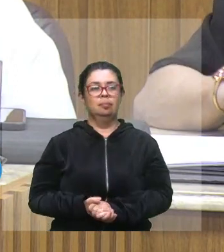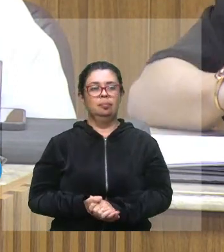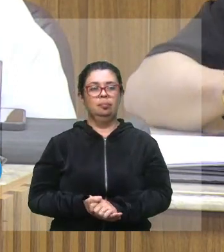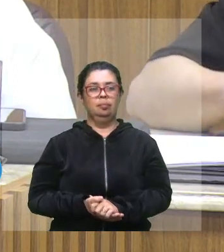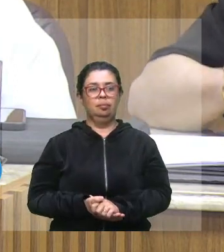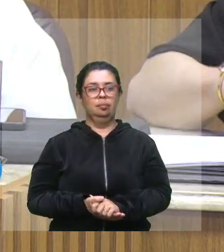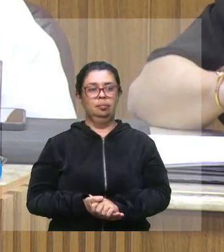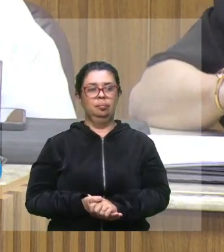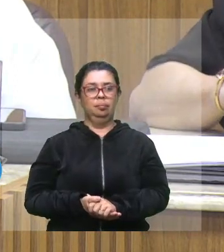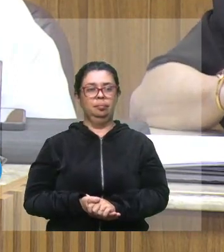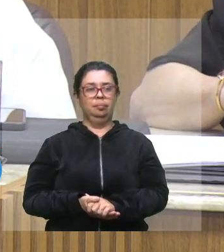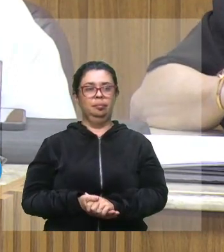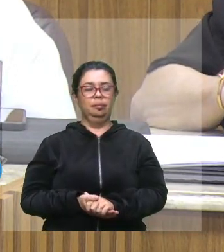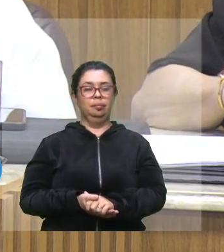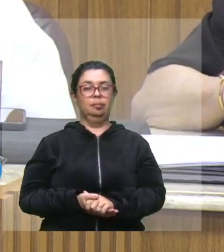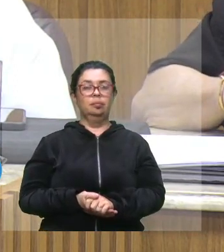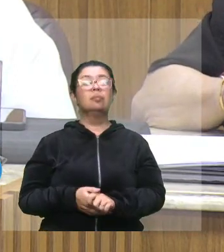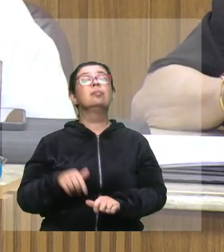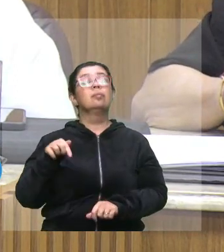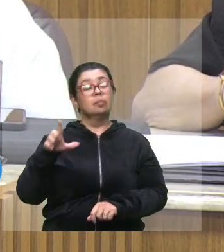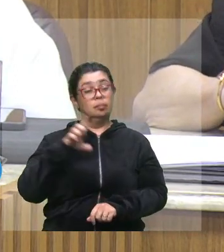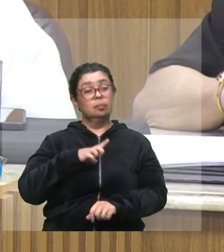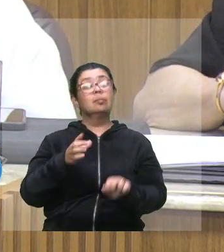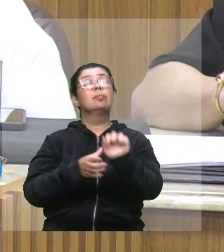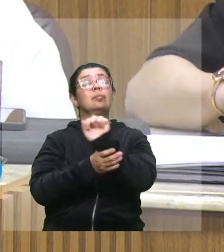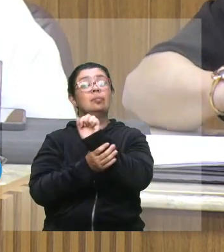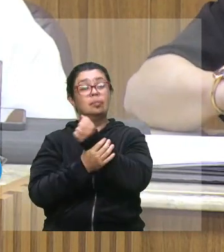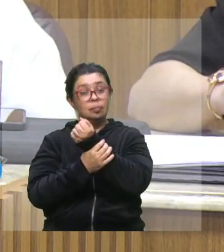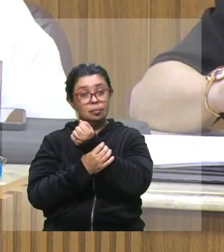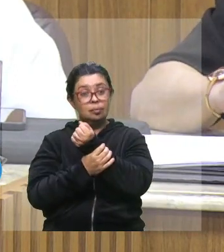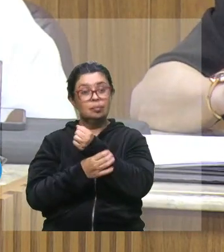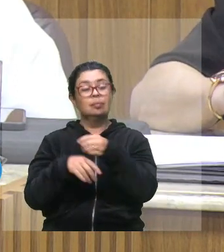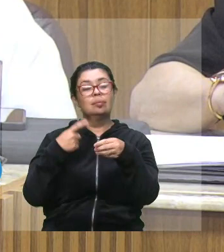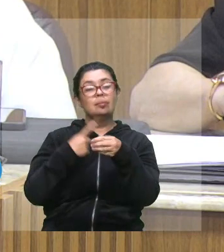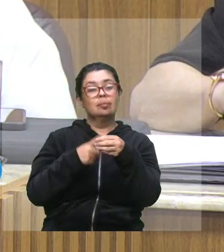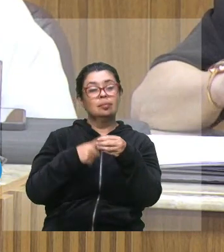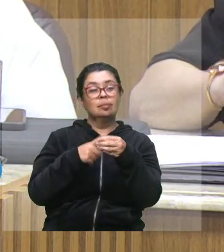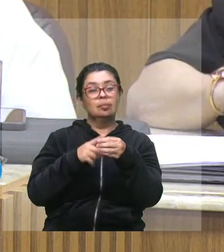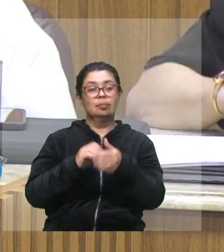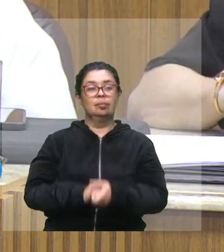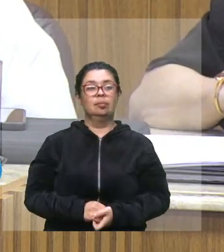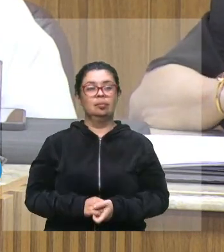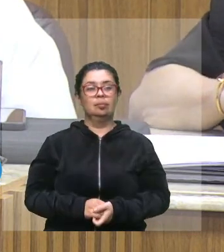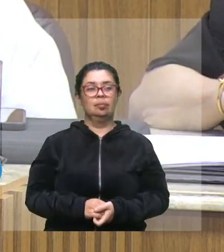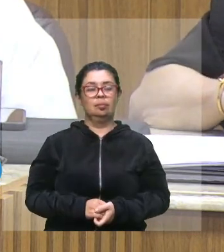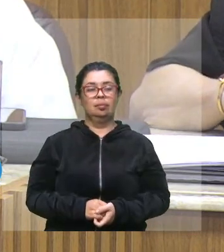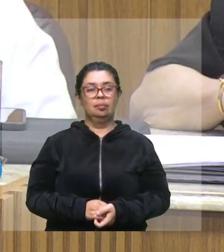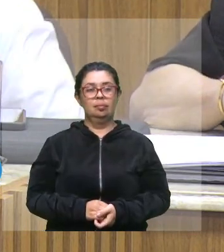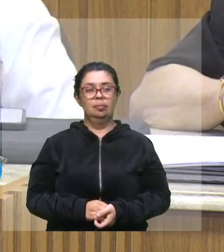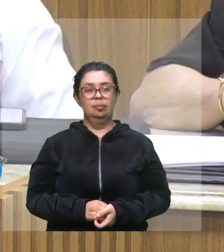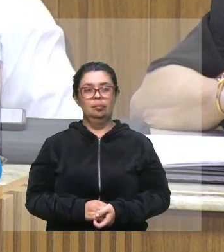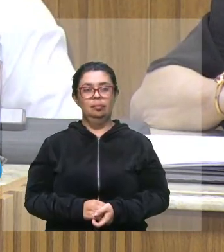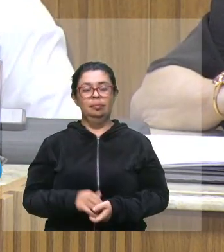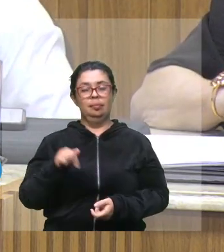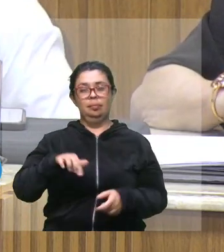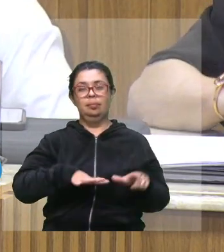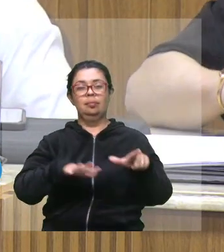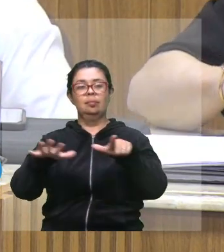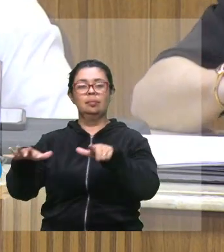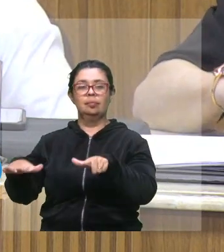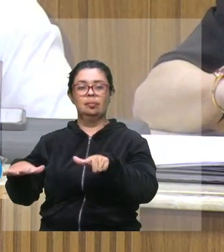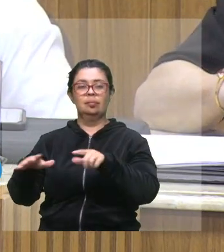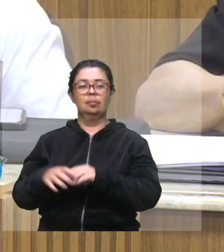nós temos uma segurança a mais na nossa cidade. E, falando em segurança, essa semana tive